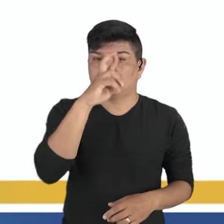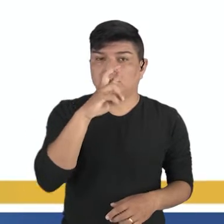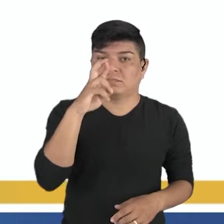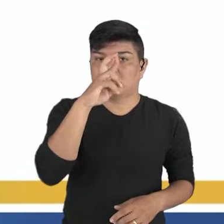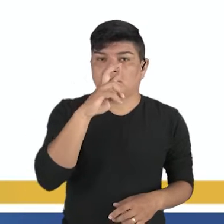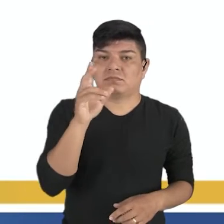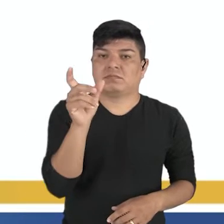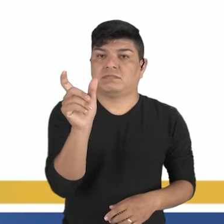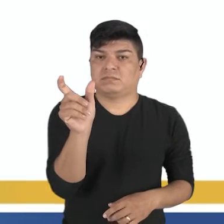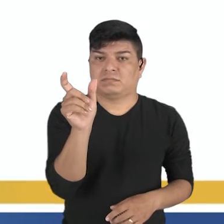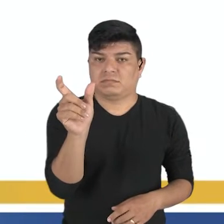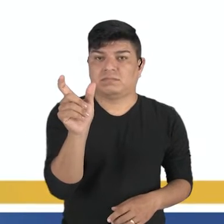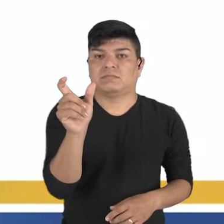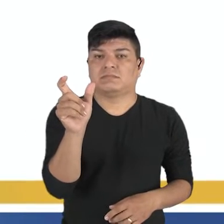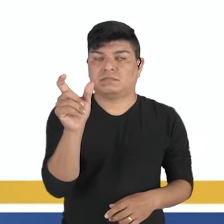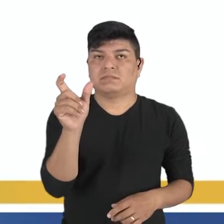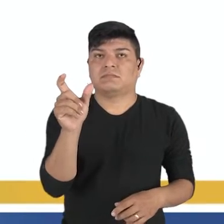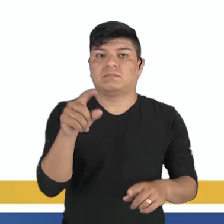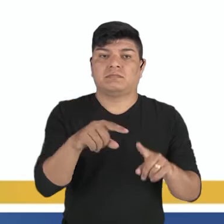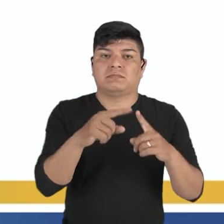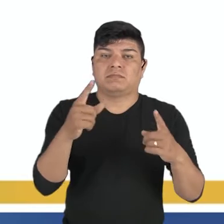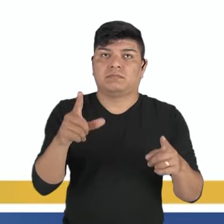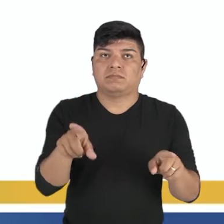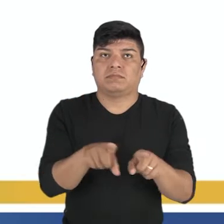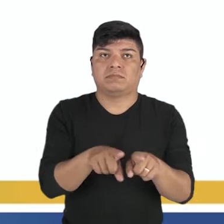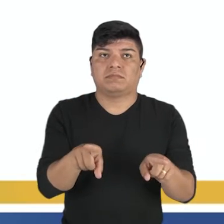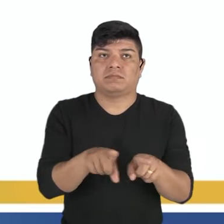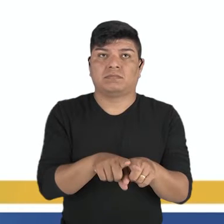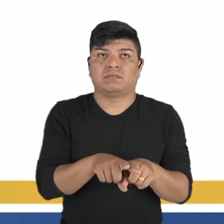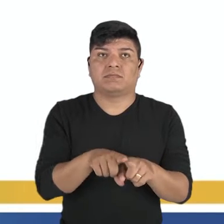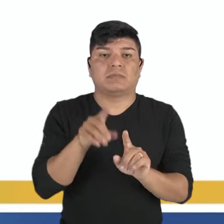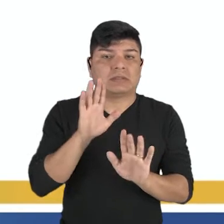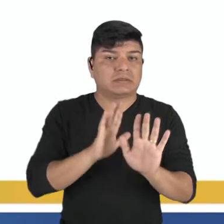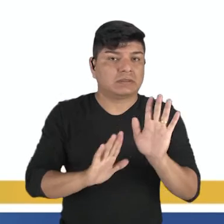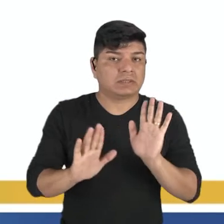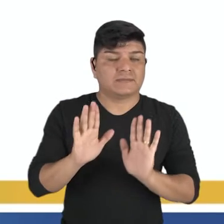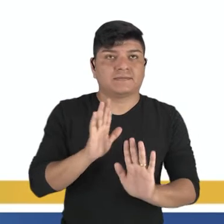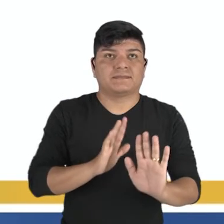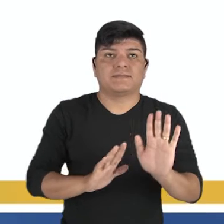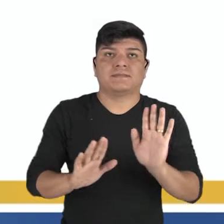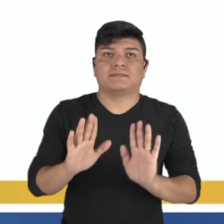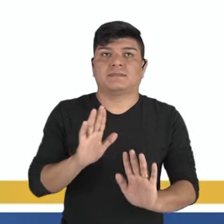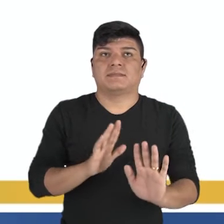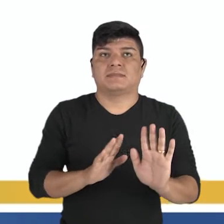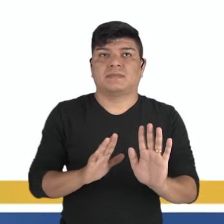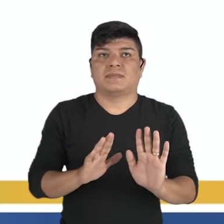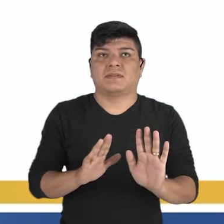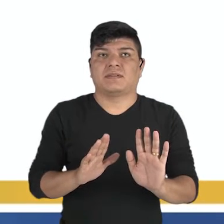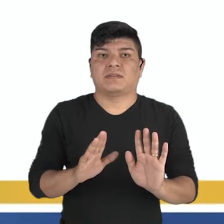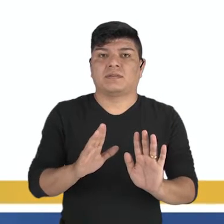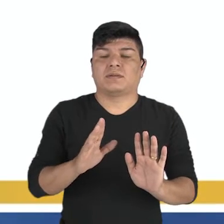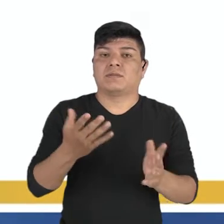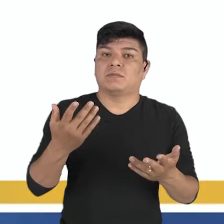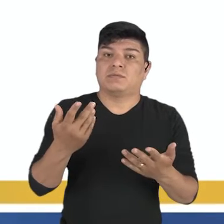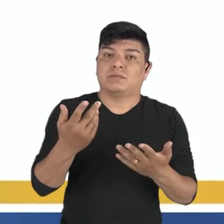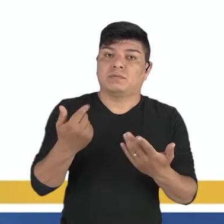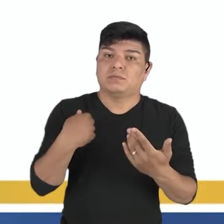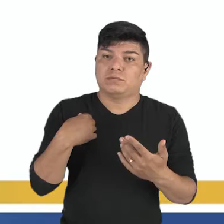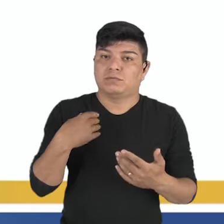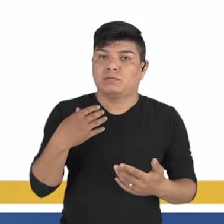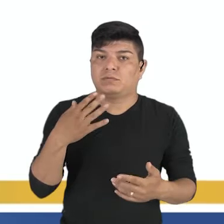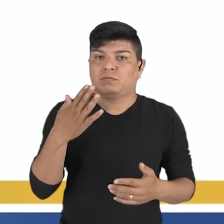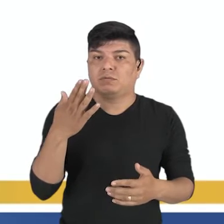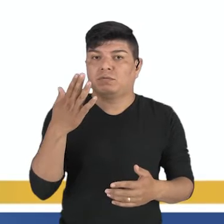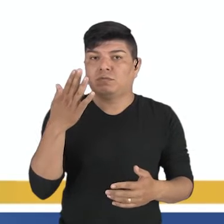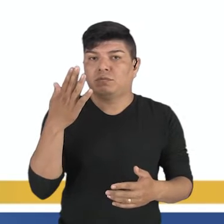as palavras cognatas, mas também cuidado com os falsos cognatos. Eu